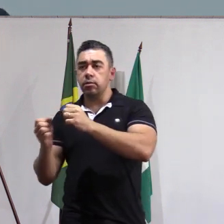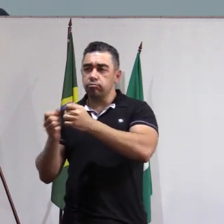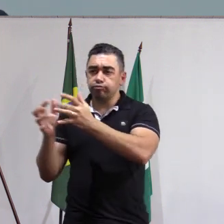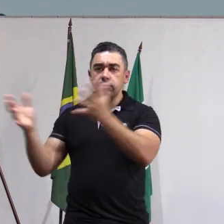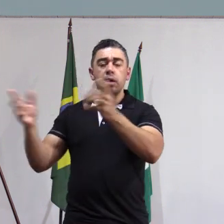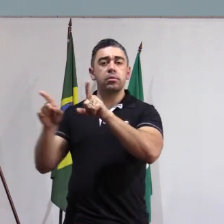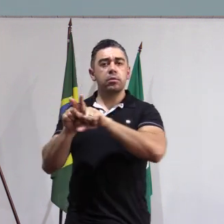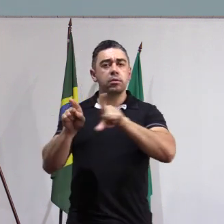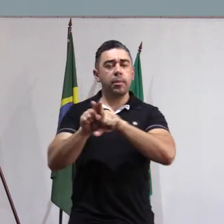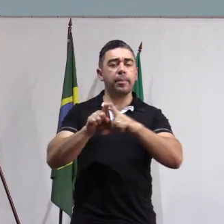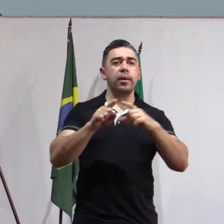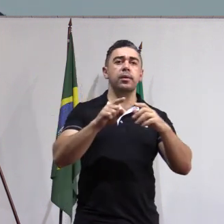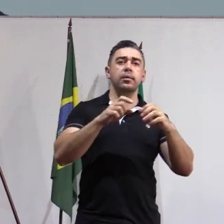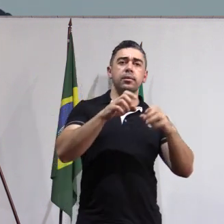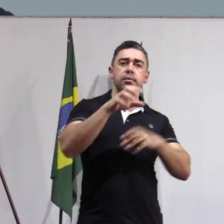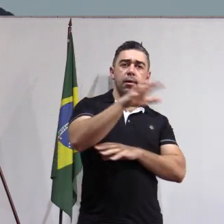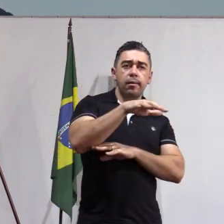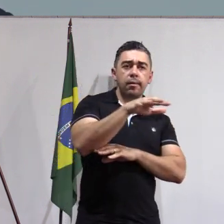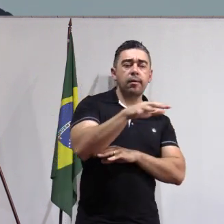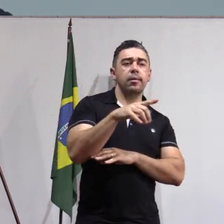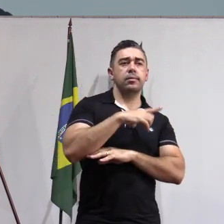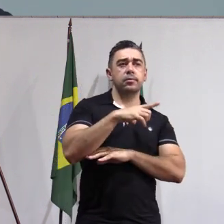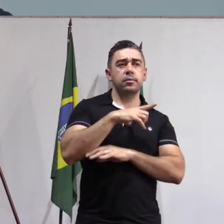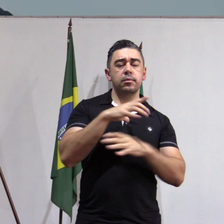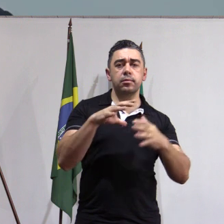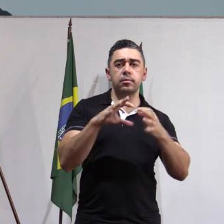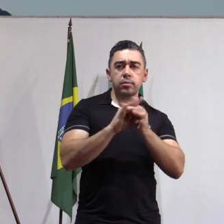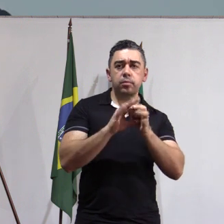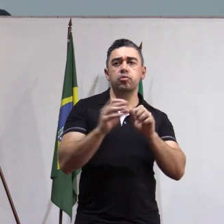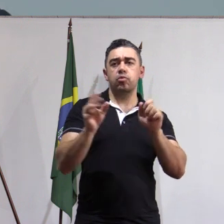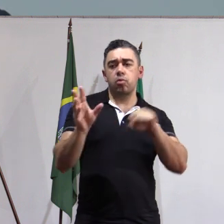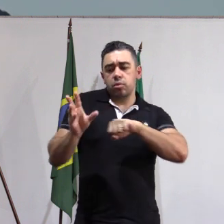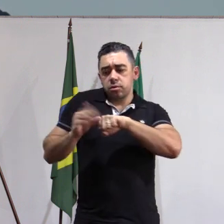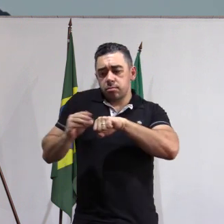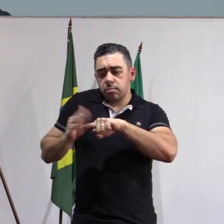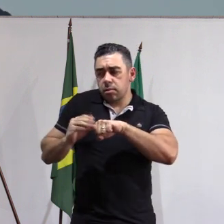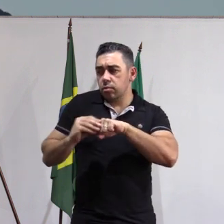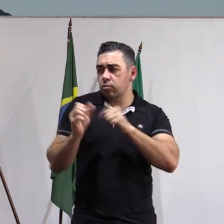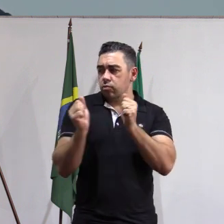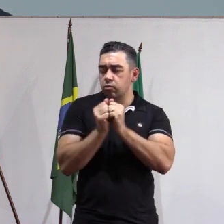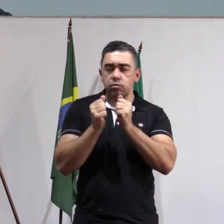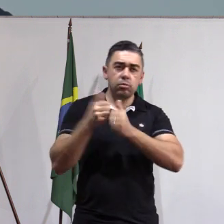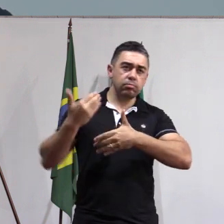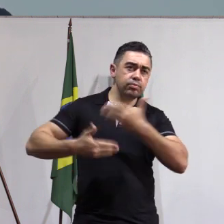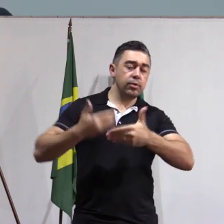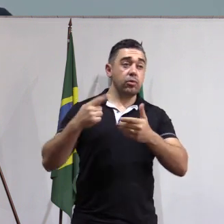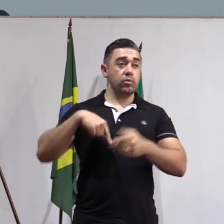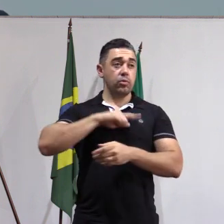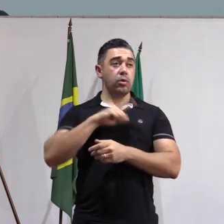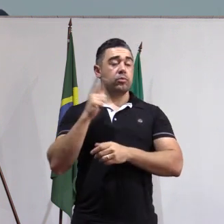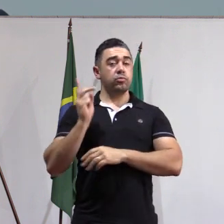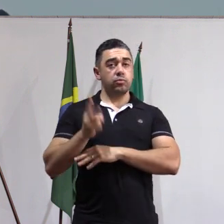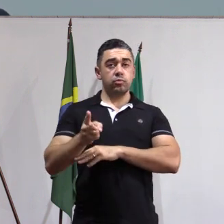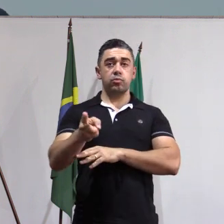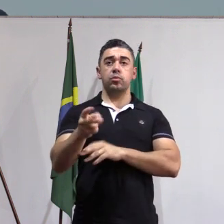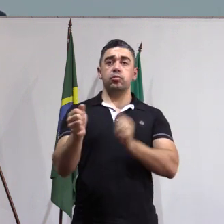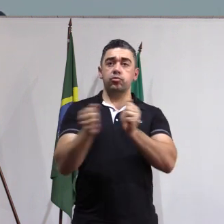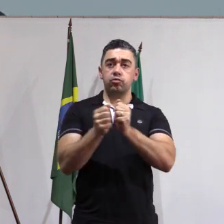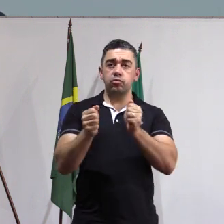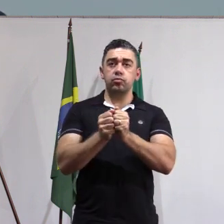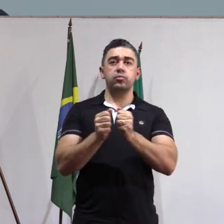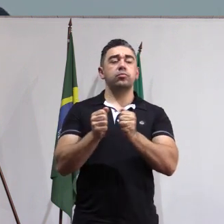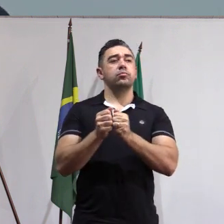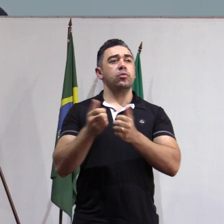respondam à necessidade do setor produtivo incorporar saberes, conhecimentos que os permitam permanecer no mercado